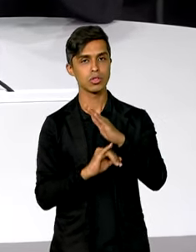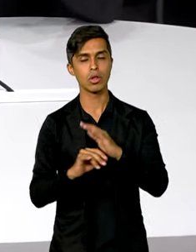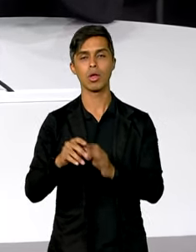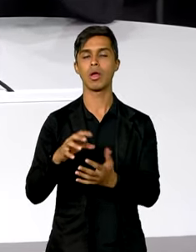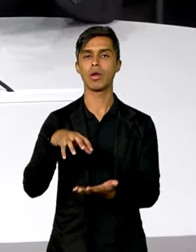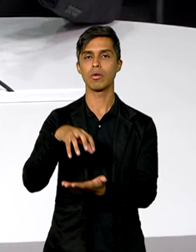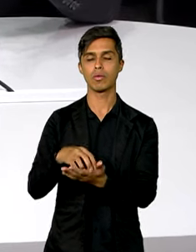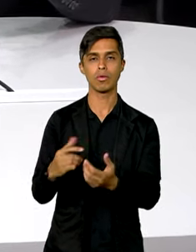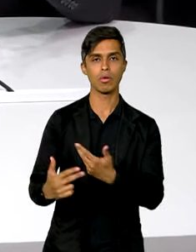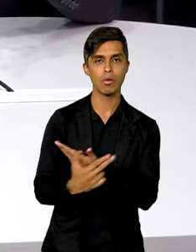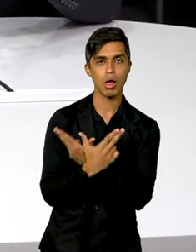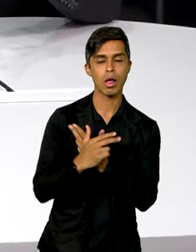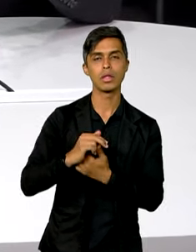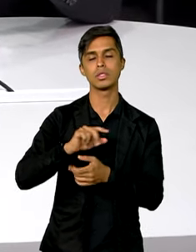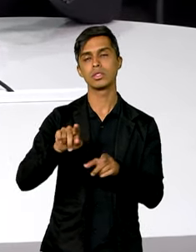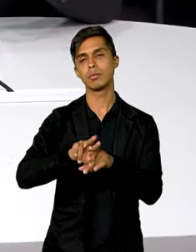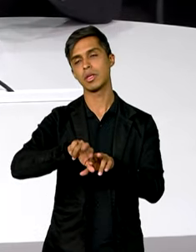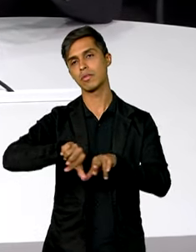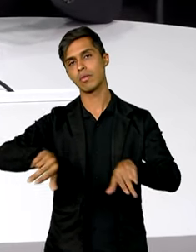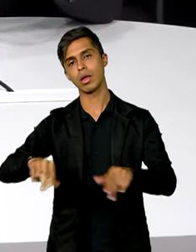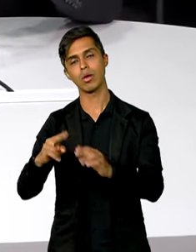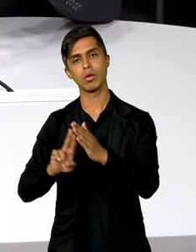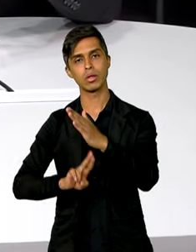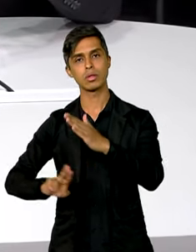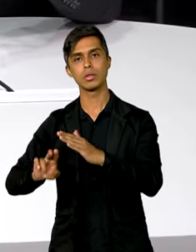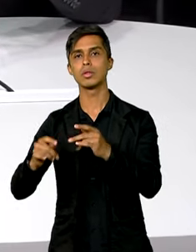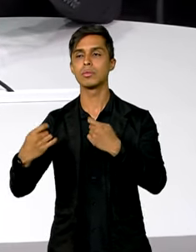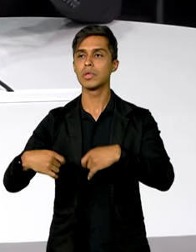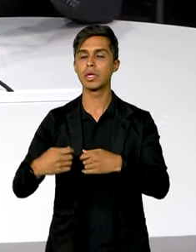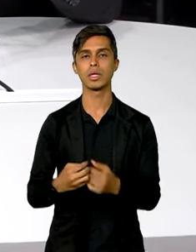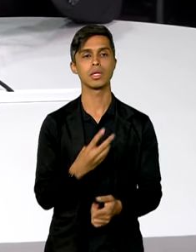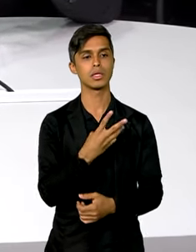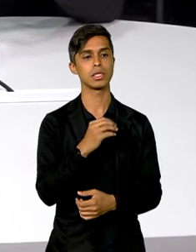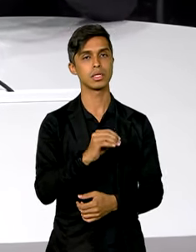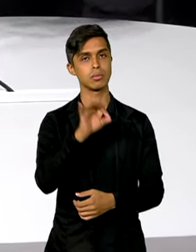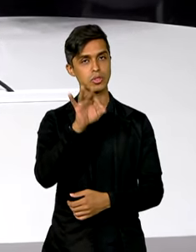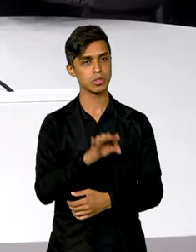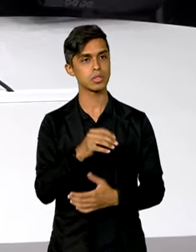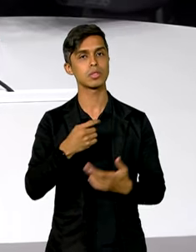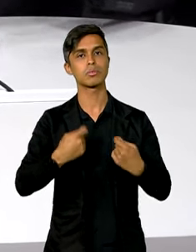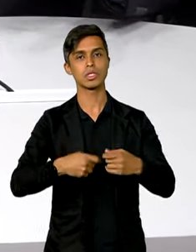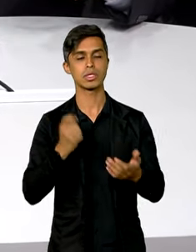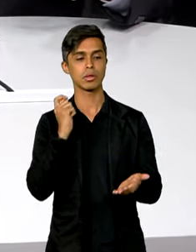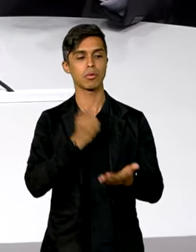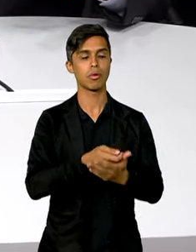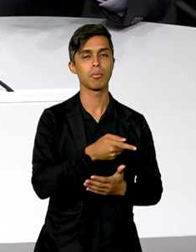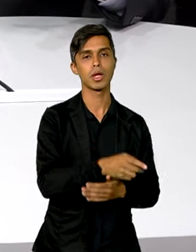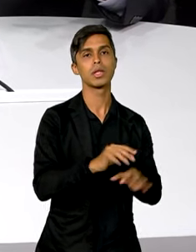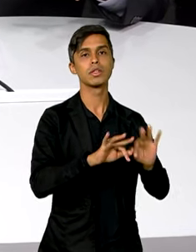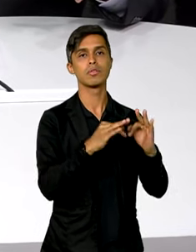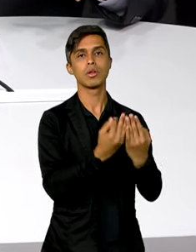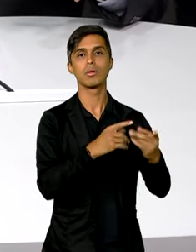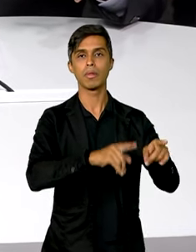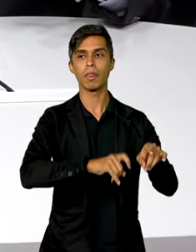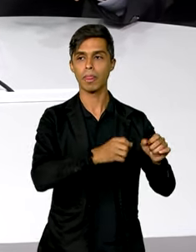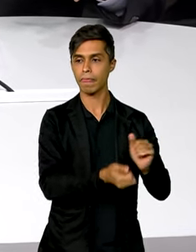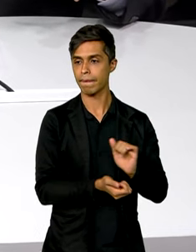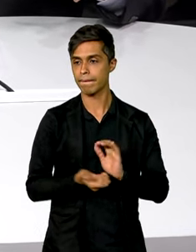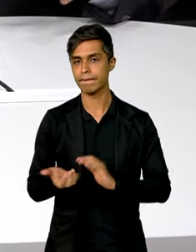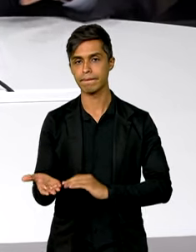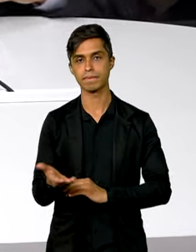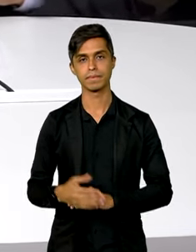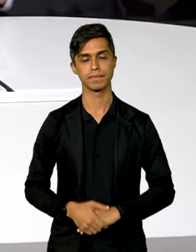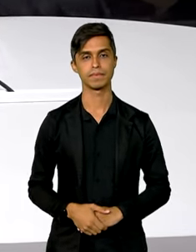armadas, universidades, que tem que comprar 30% da agricultura familiar. Isso garante o crescimento da produção de alimentos pela